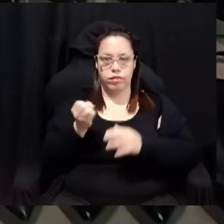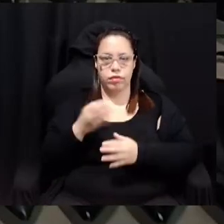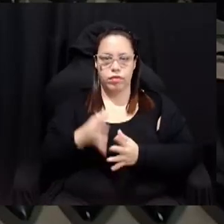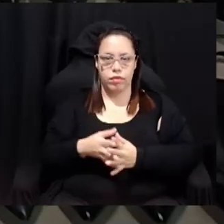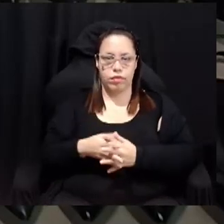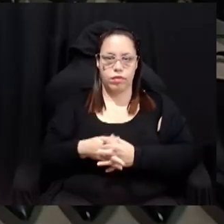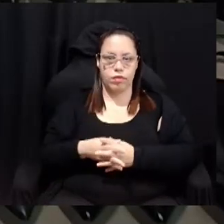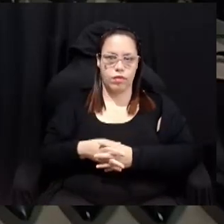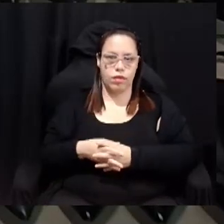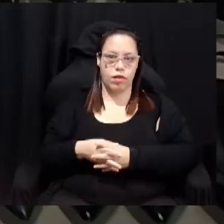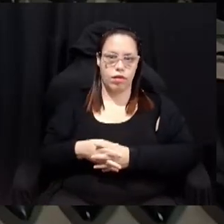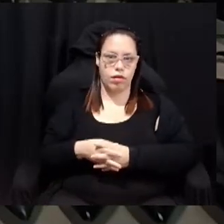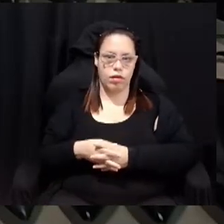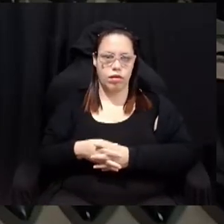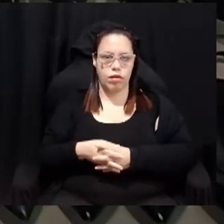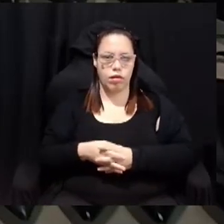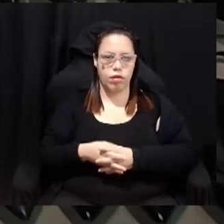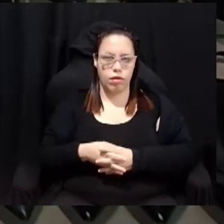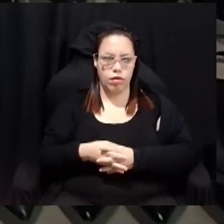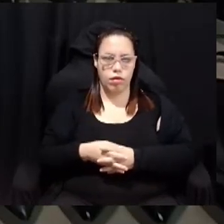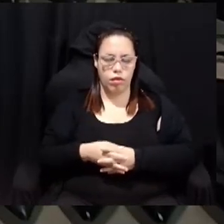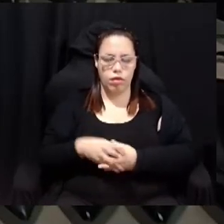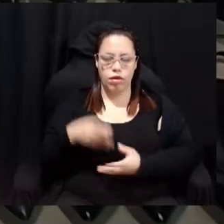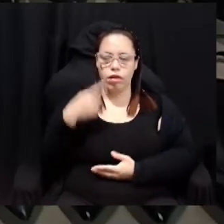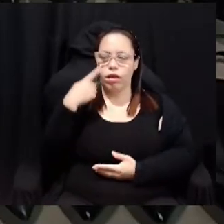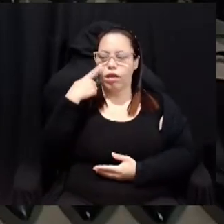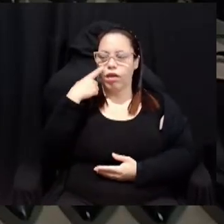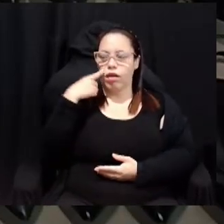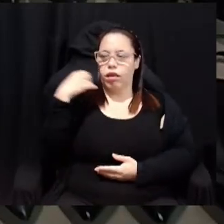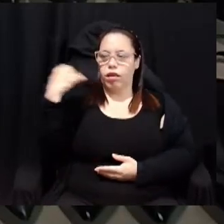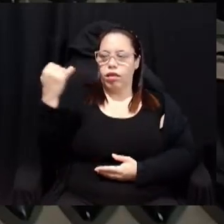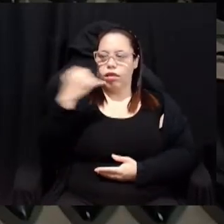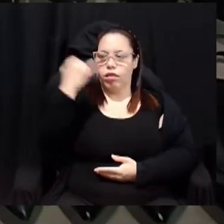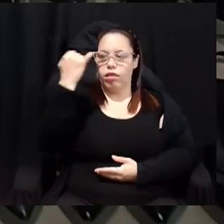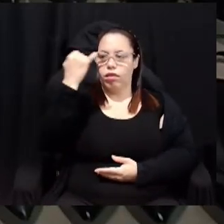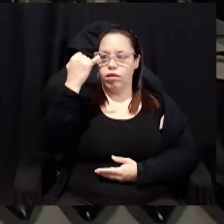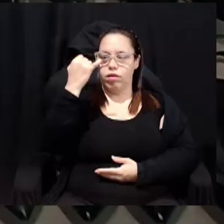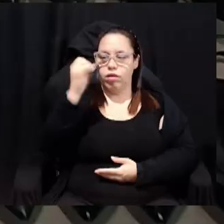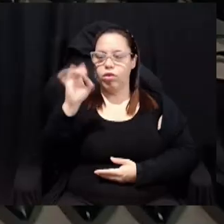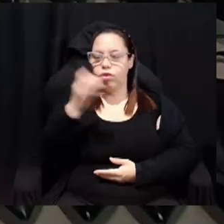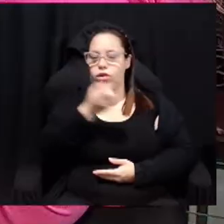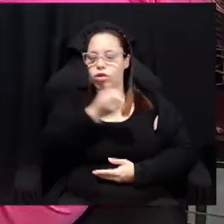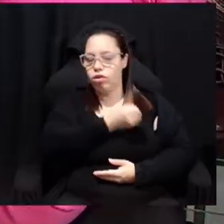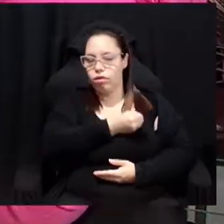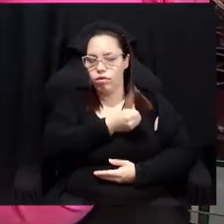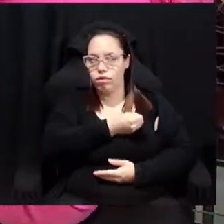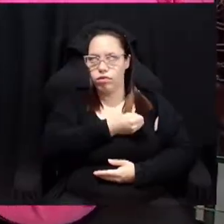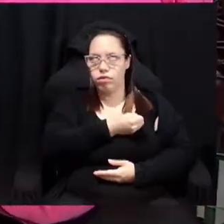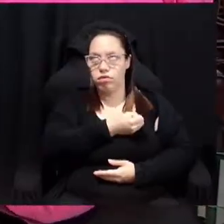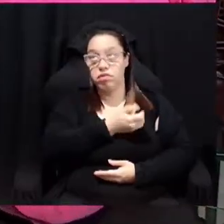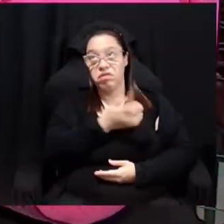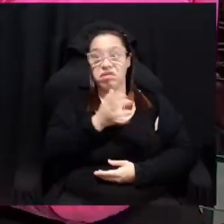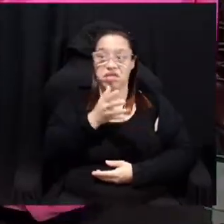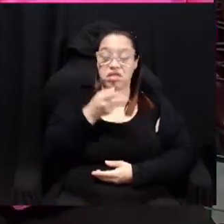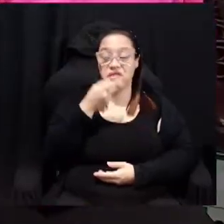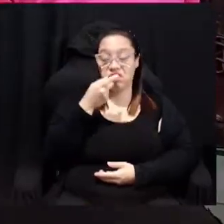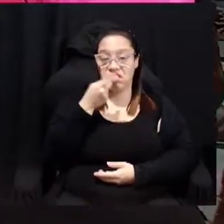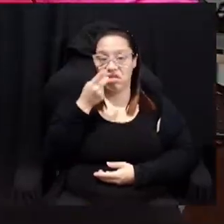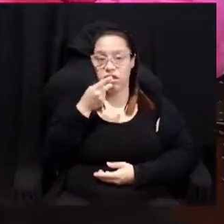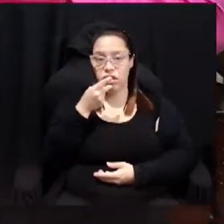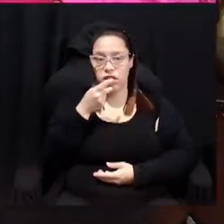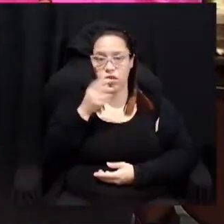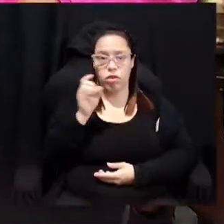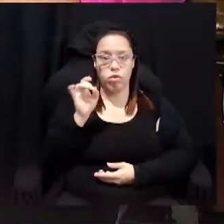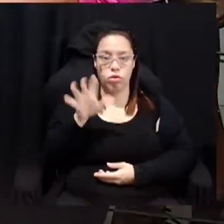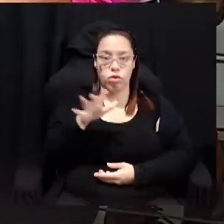venho visto a importância de não só números. Por mais que lá atrás a gente já falava disso, né? Não são só números, são pessoas